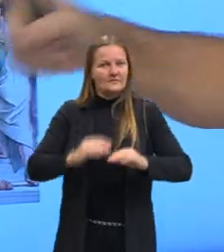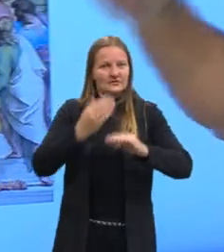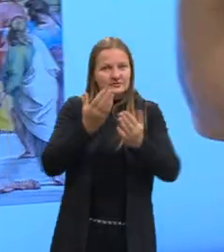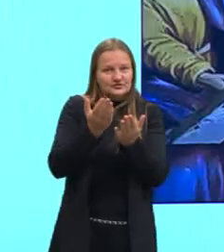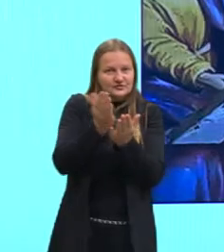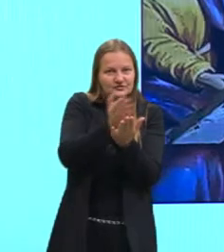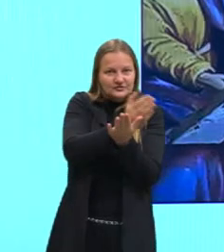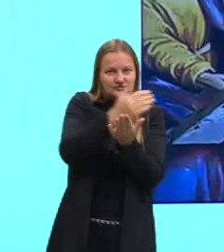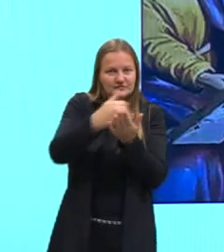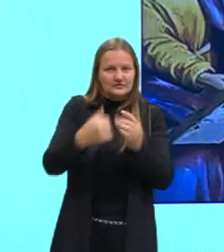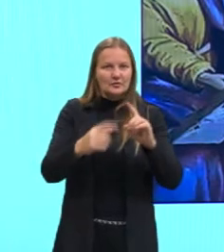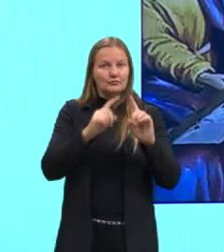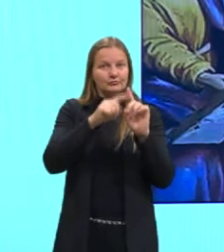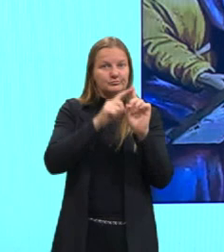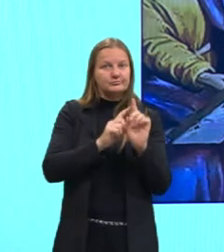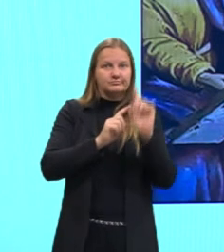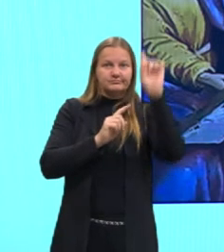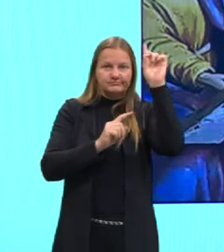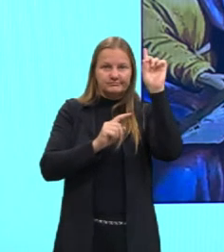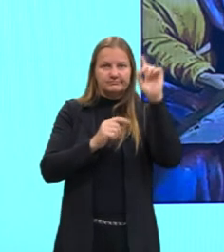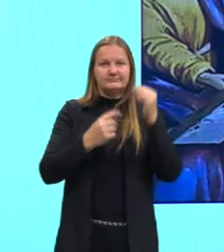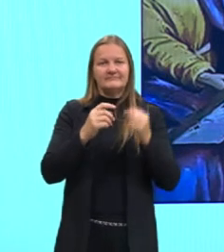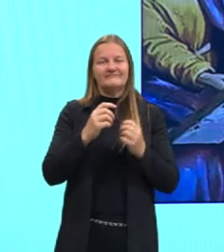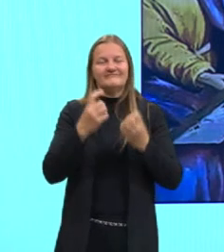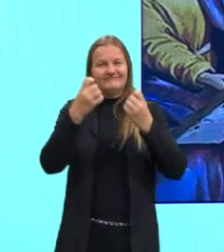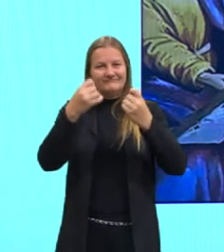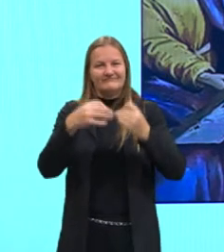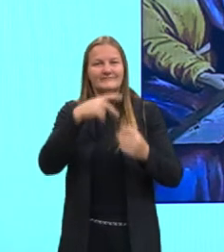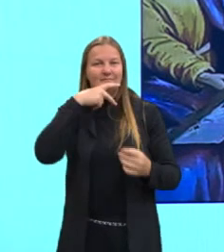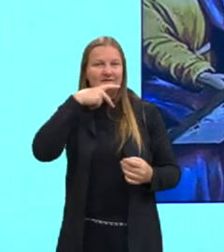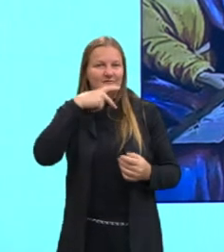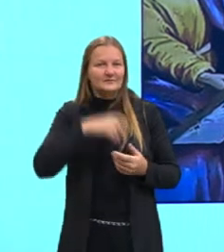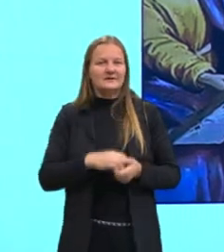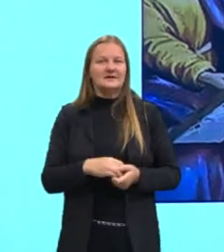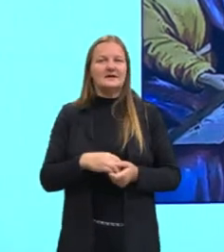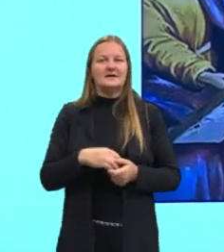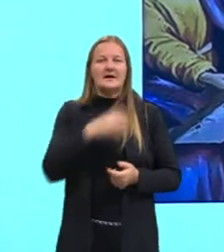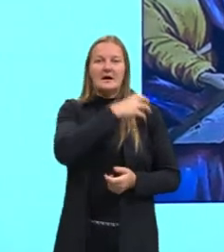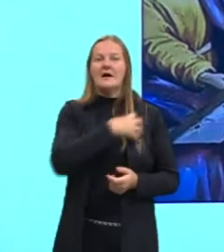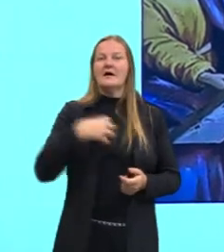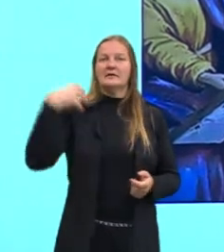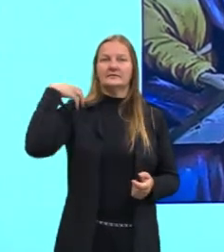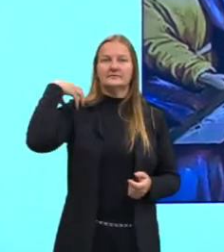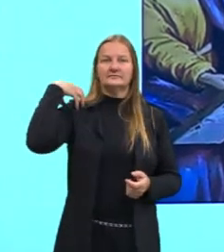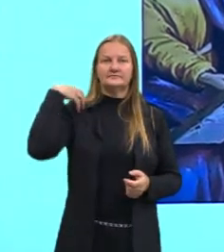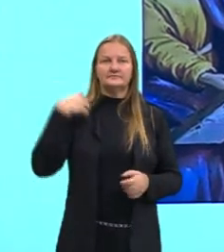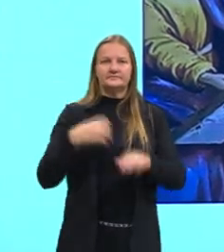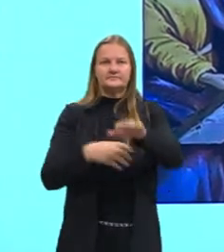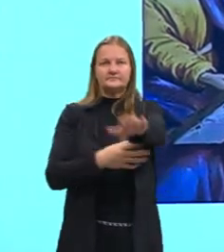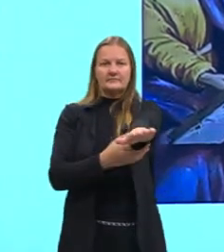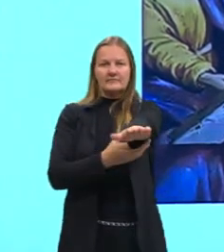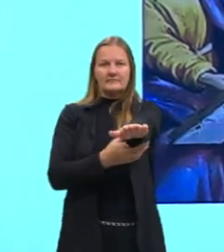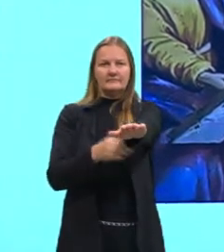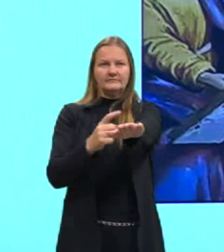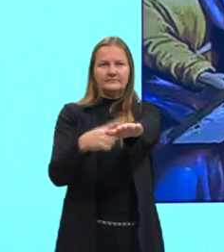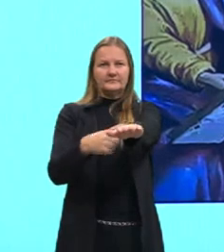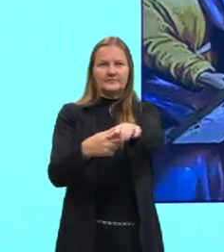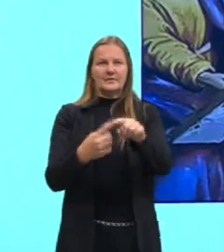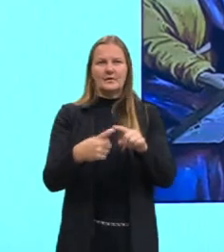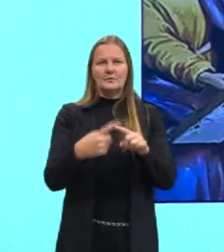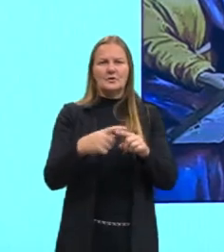ele estaria com o dedo levantado para cima ou Platão e Aristóteles está com a mão estendida